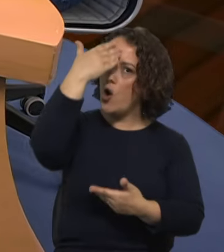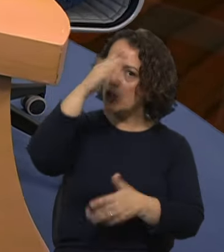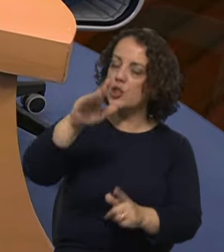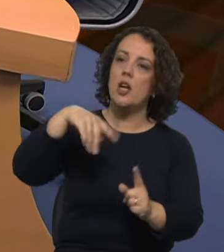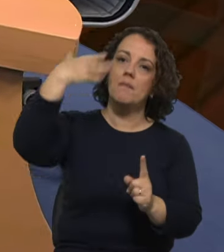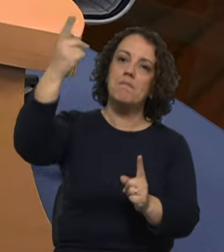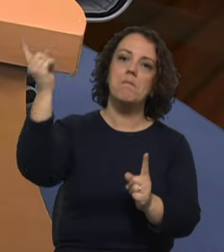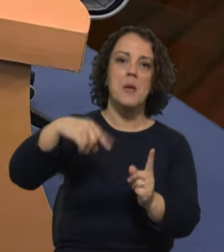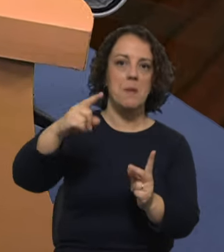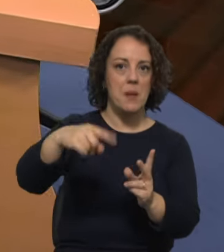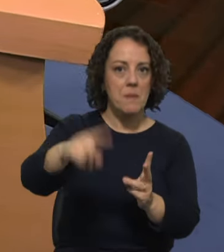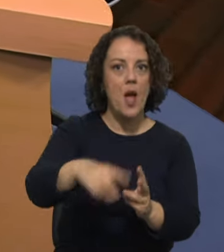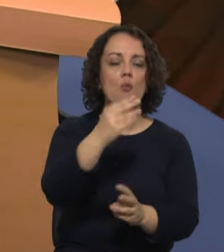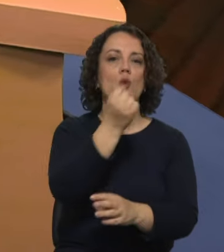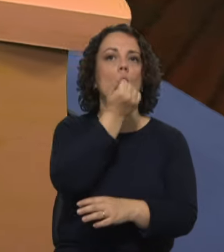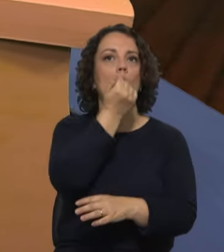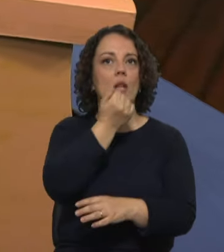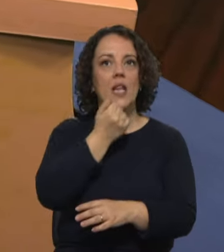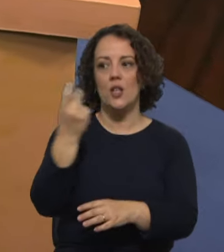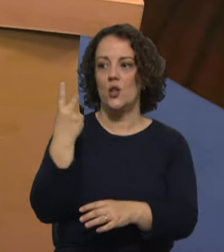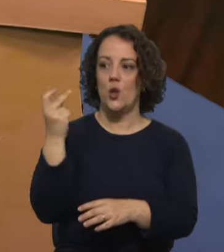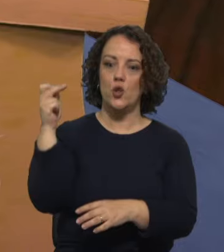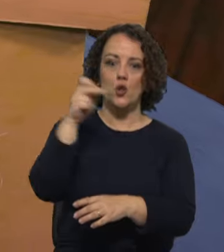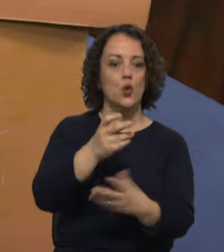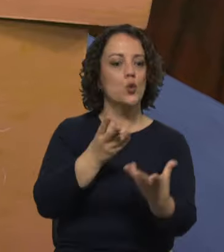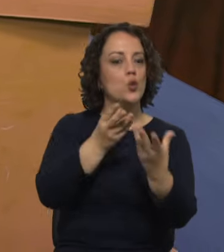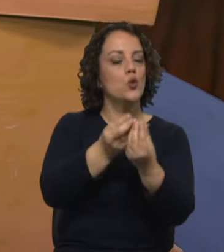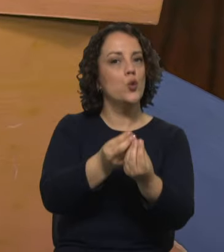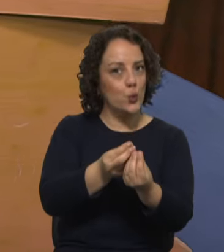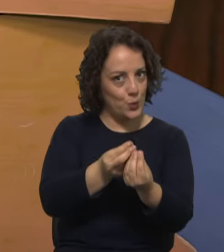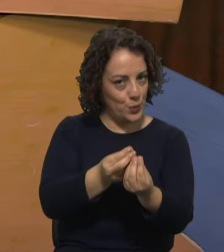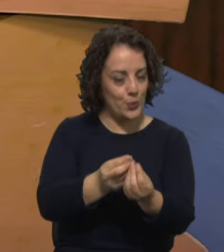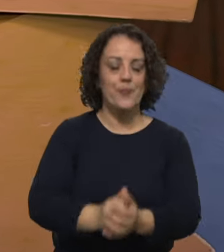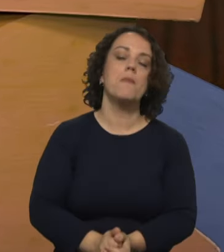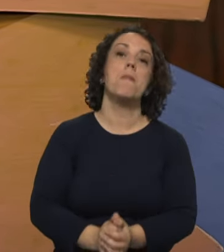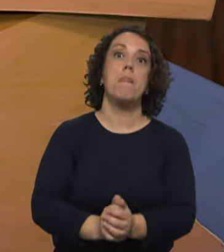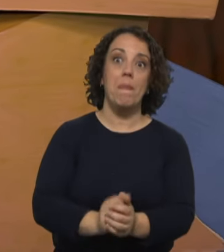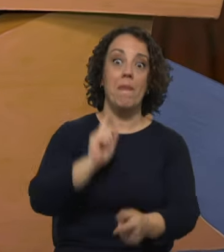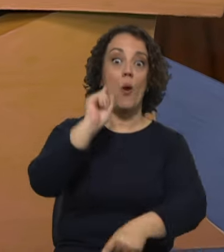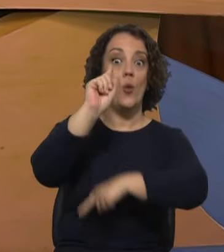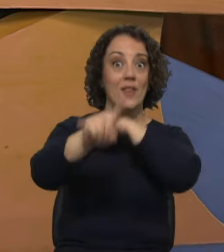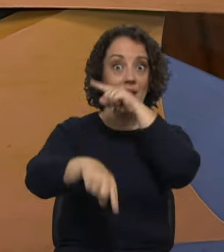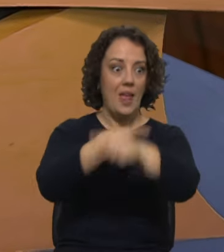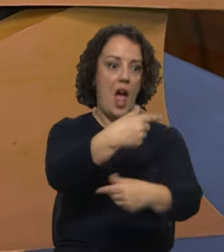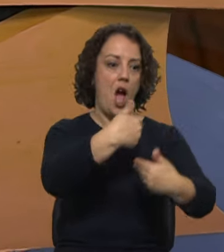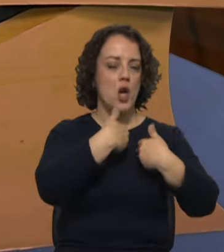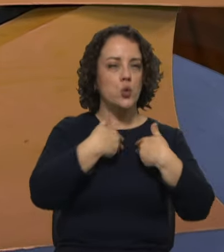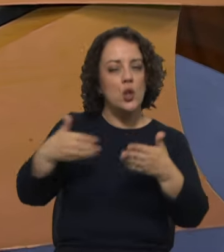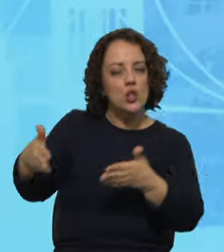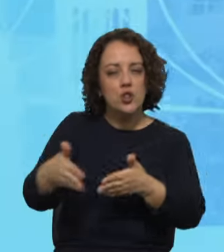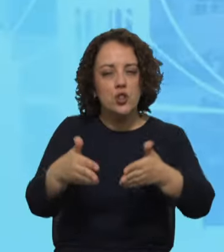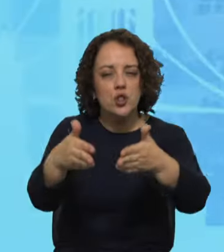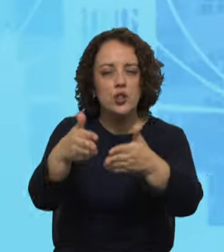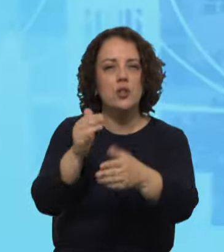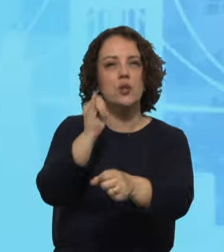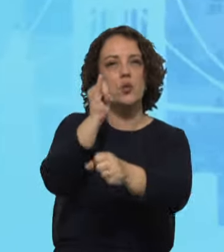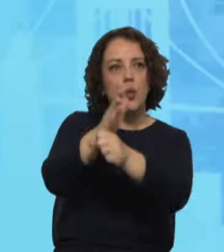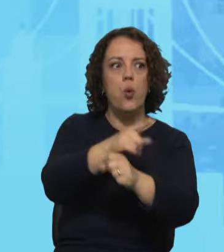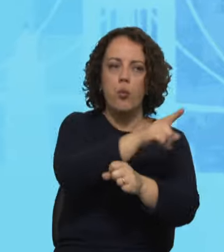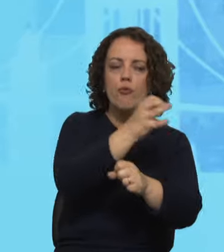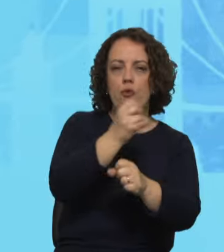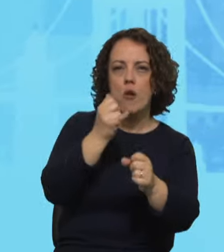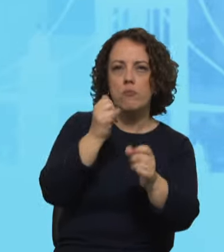contente pela visita e pelo tempo junto e no dia e até nos encaminhou para uma outra Estrada fez os contactos que